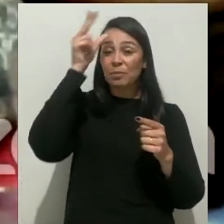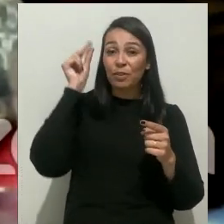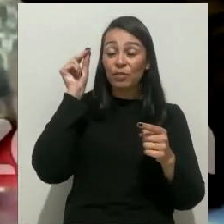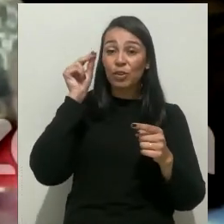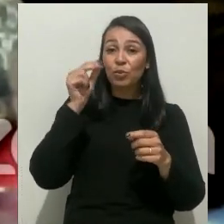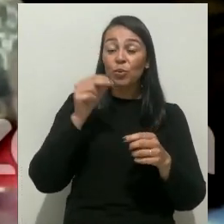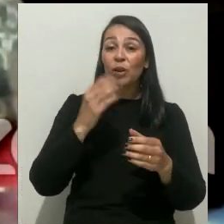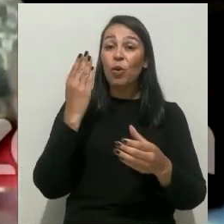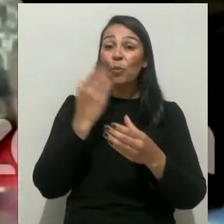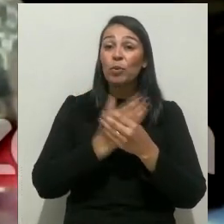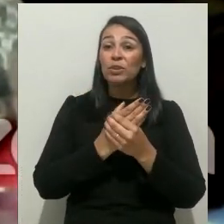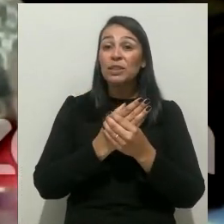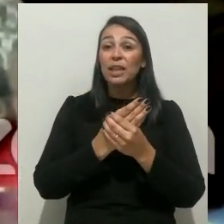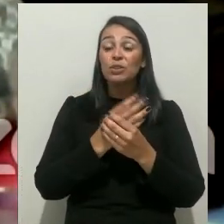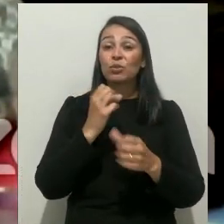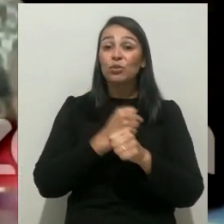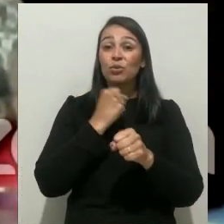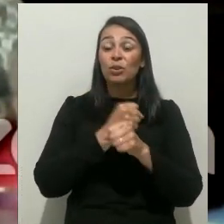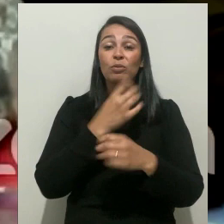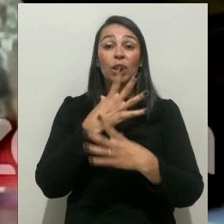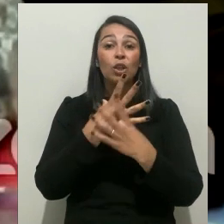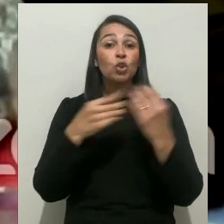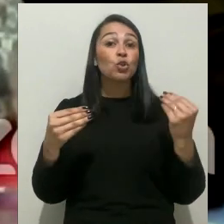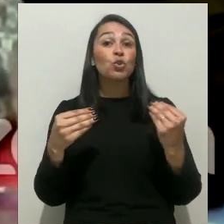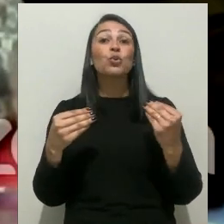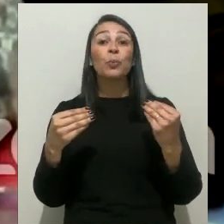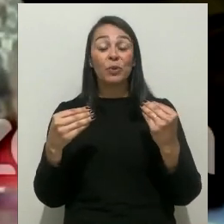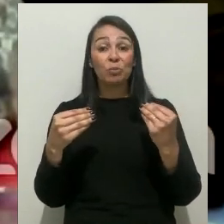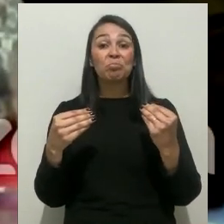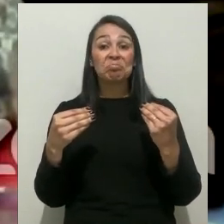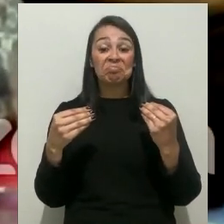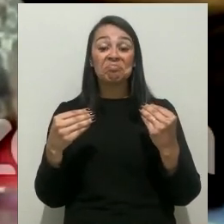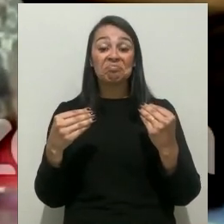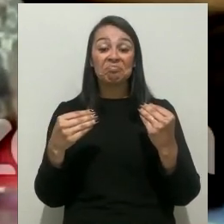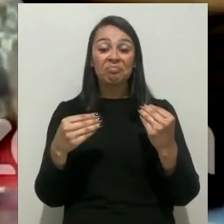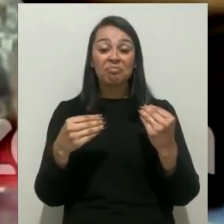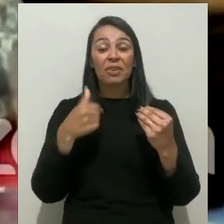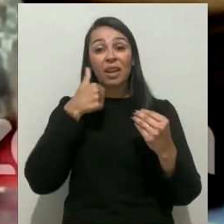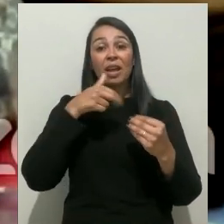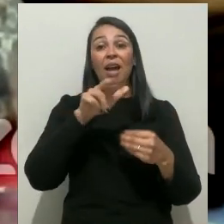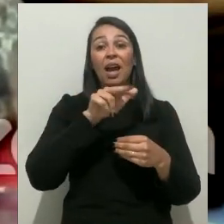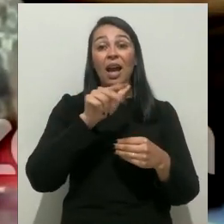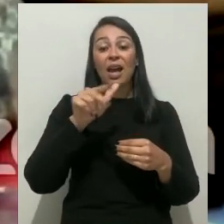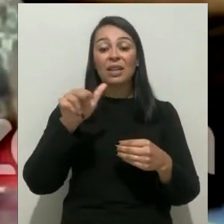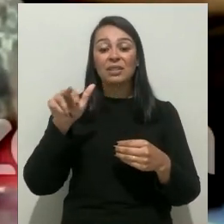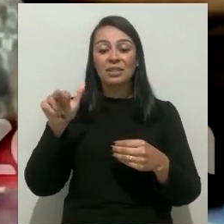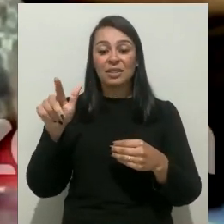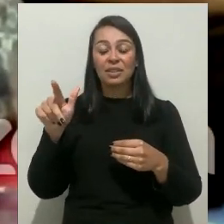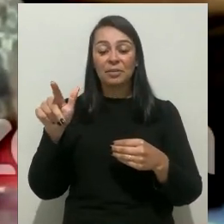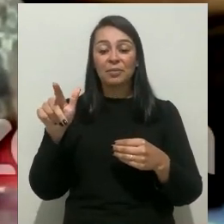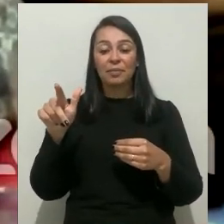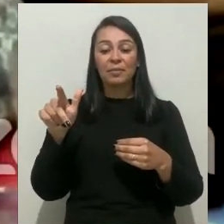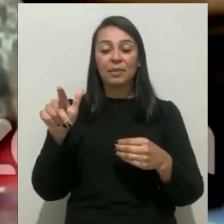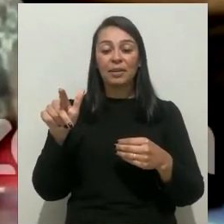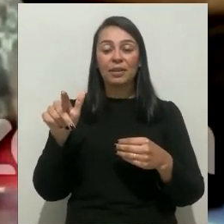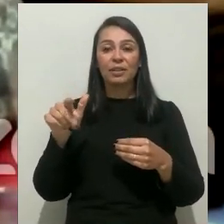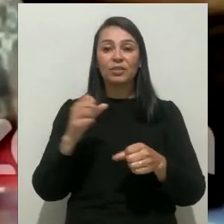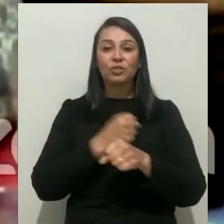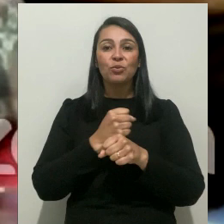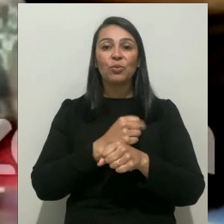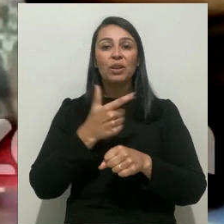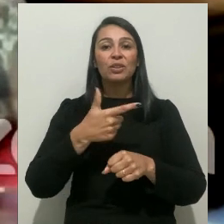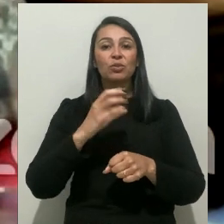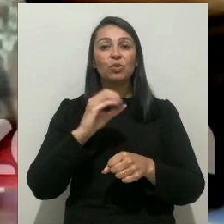construção sumiu, não temos mais processo na prefeitura de construção do edifício. As irmãs ursulinas, na crise que aconteceu nos